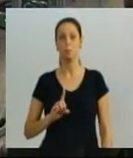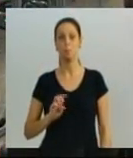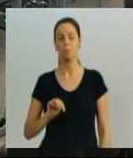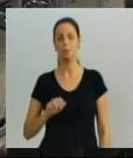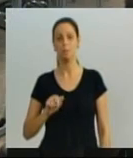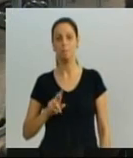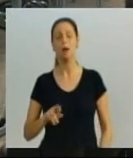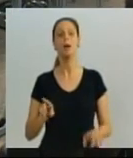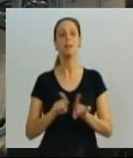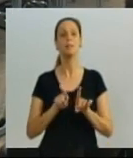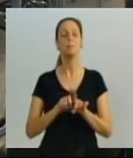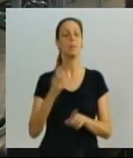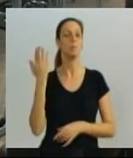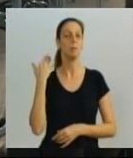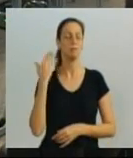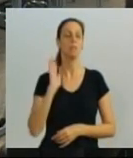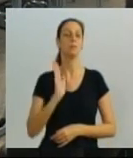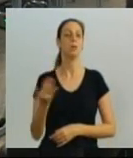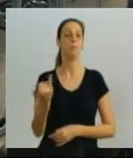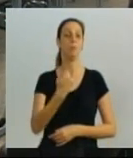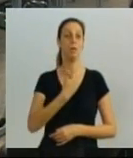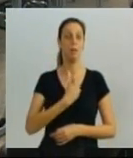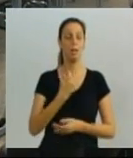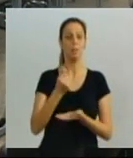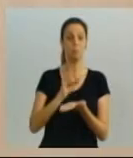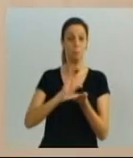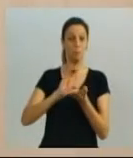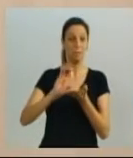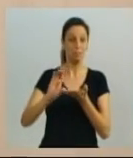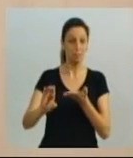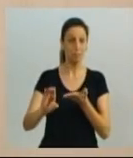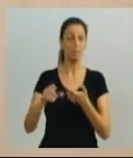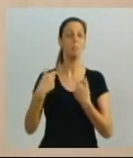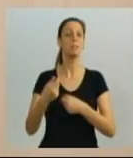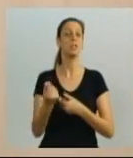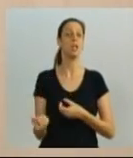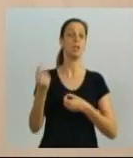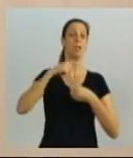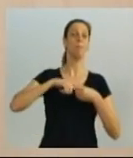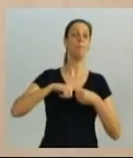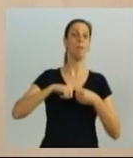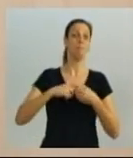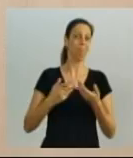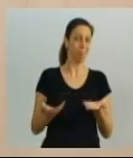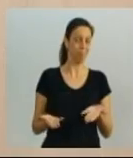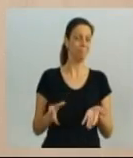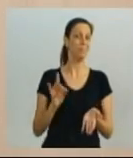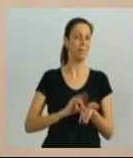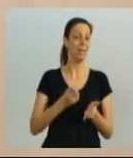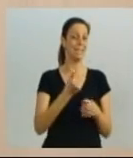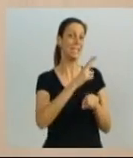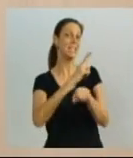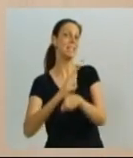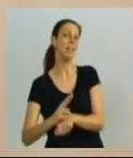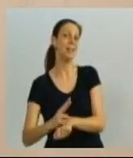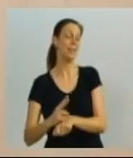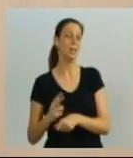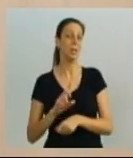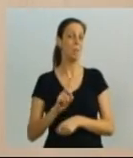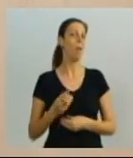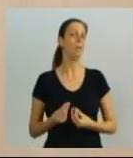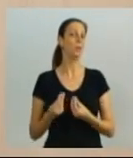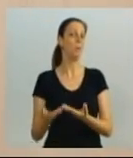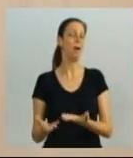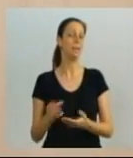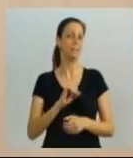uma vez me disse que quem financia, se é financiamento, tem que devolver, né? Não é verdade? Doação não, mas o que é